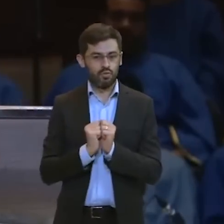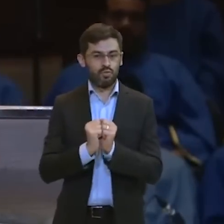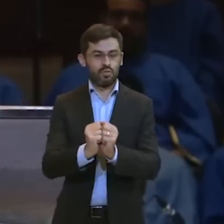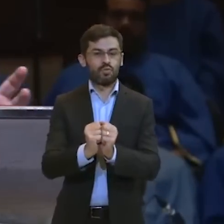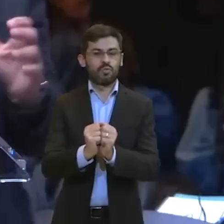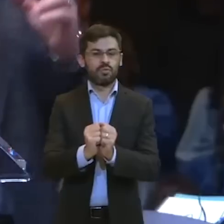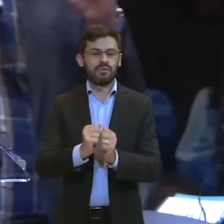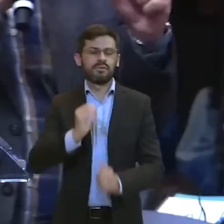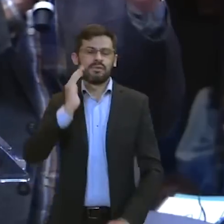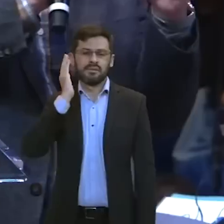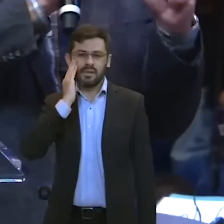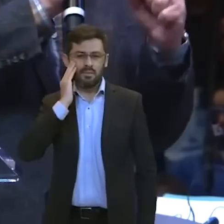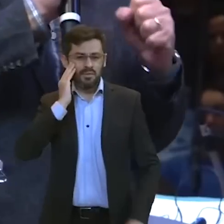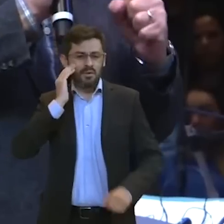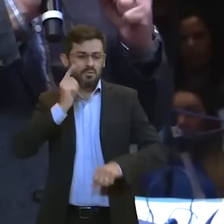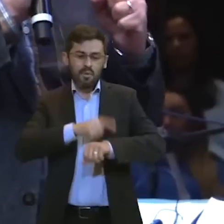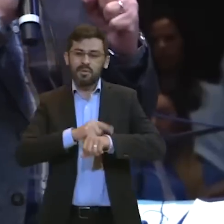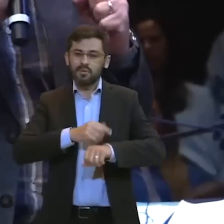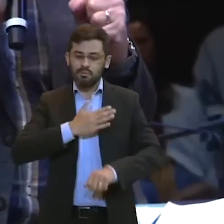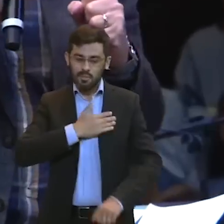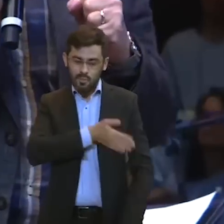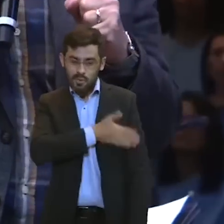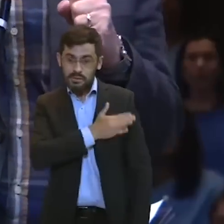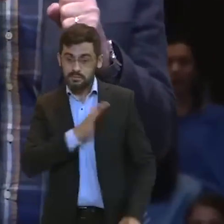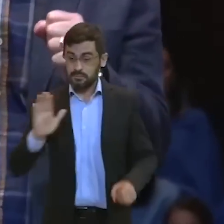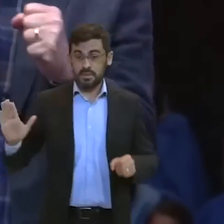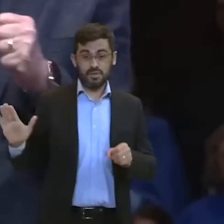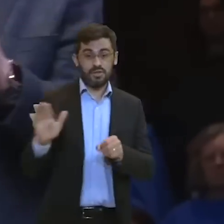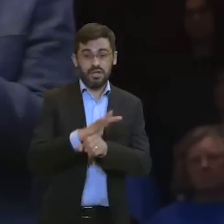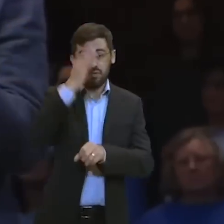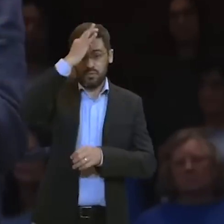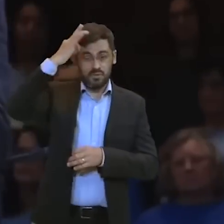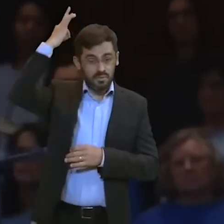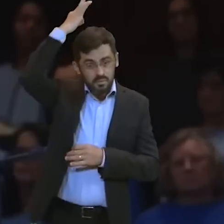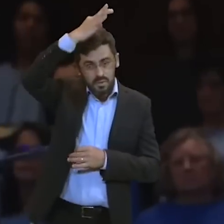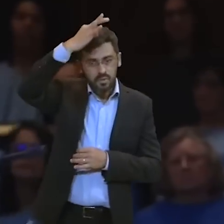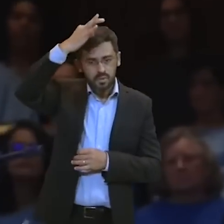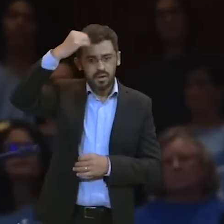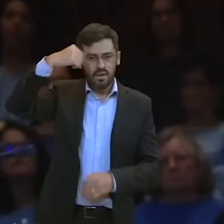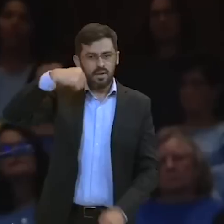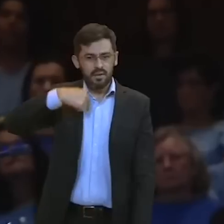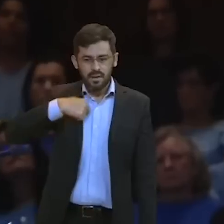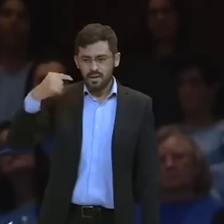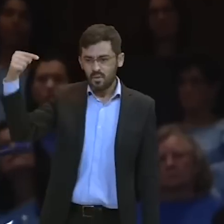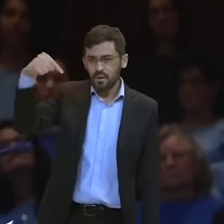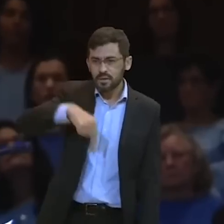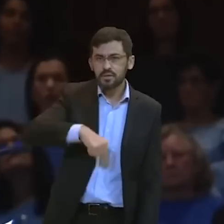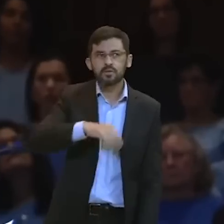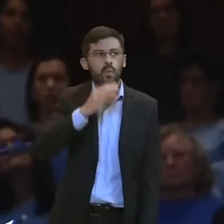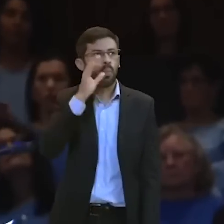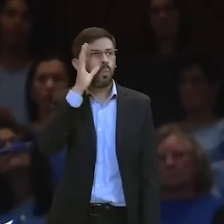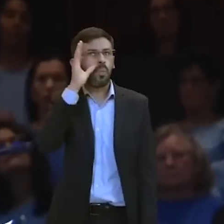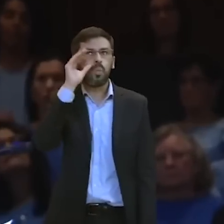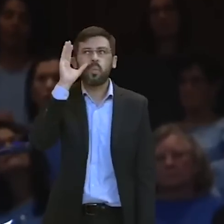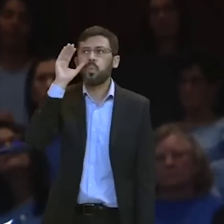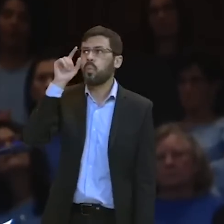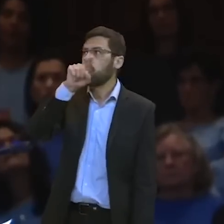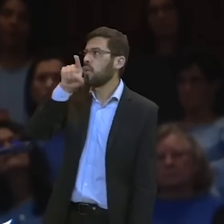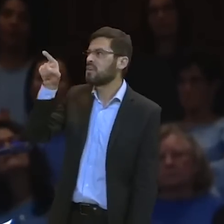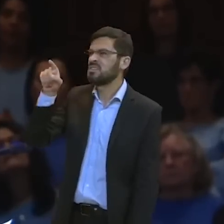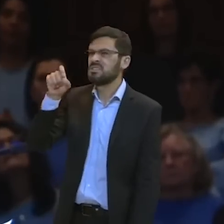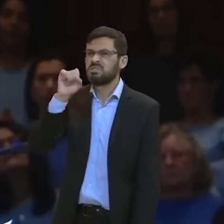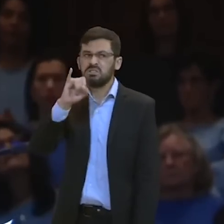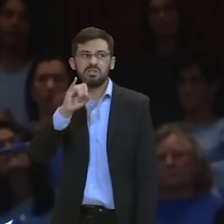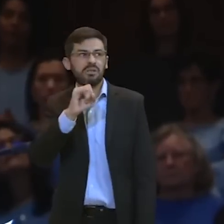Quando o meu coração está cheio do Espírito, eu não estou aqui para admirar se é bonito ou